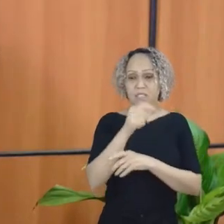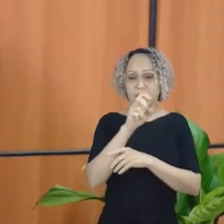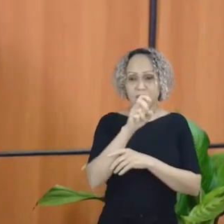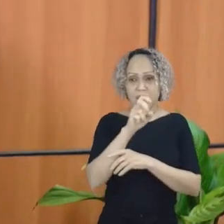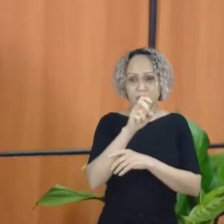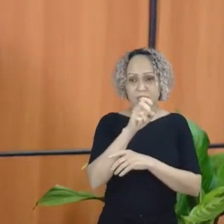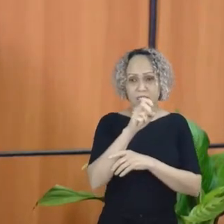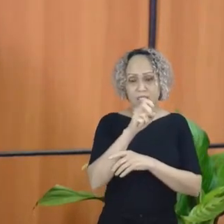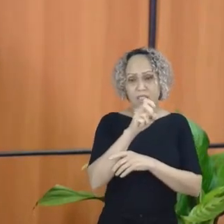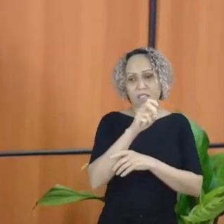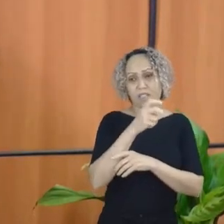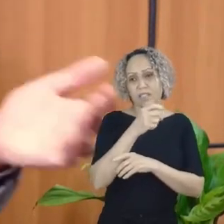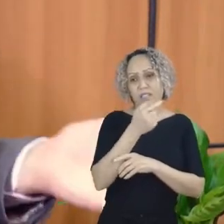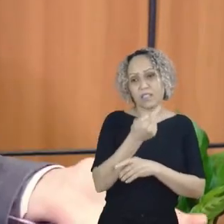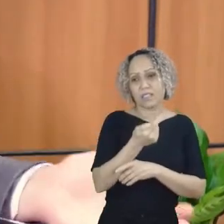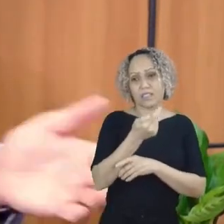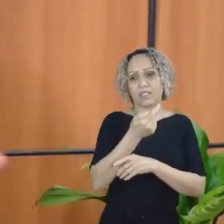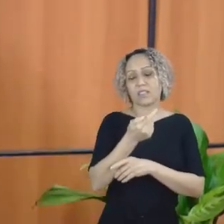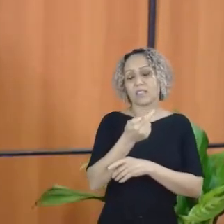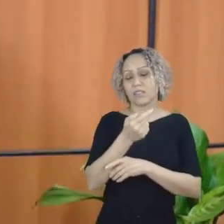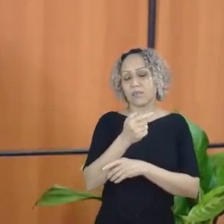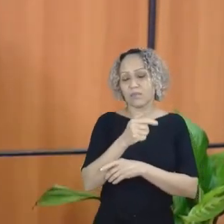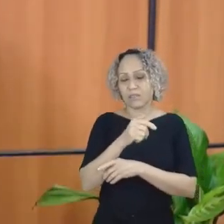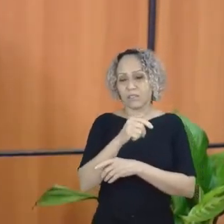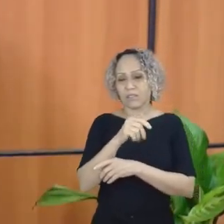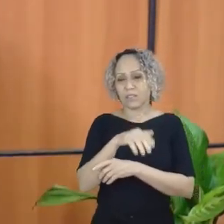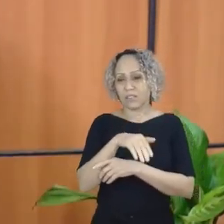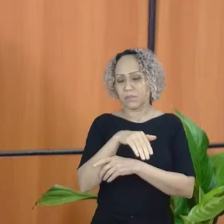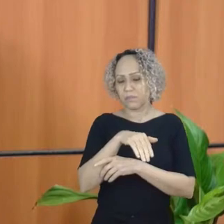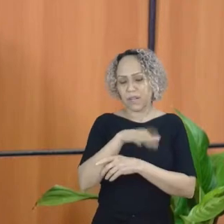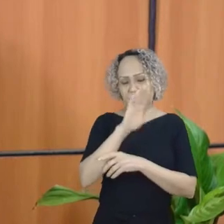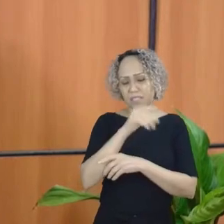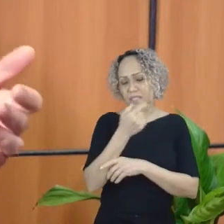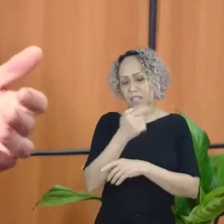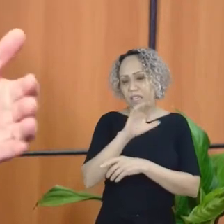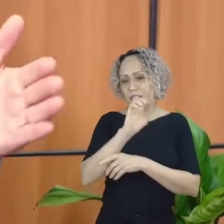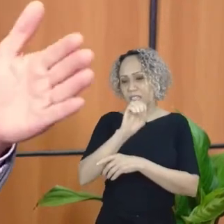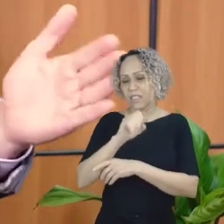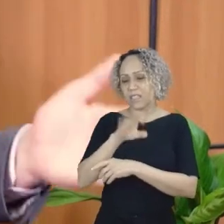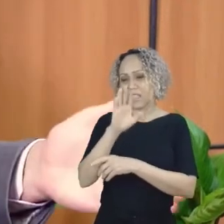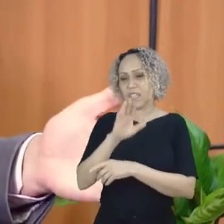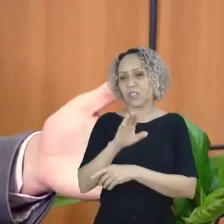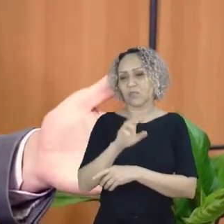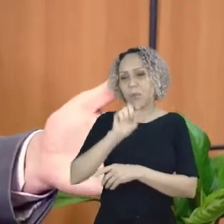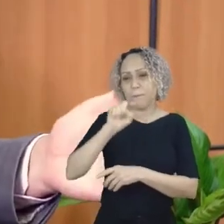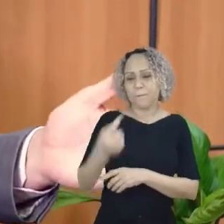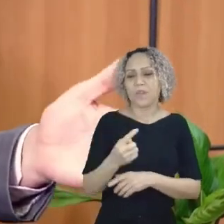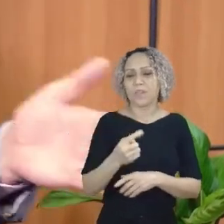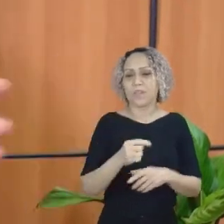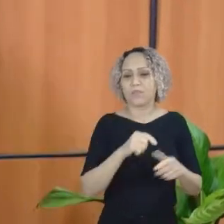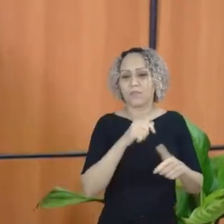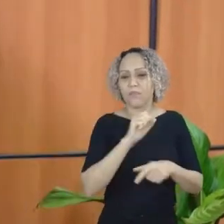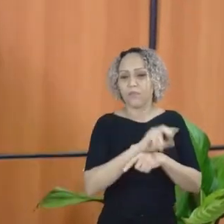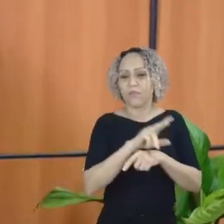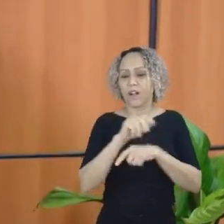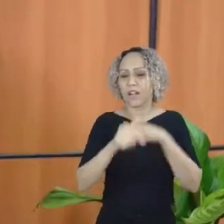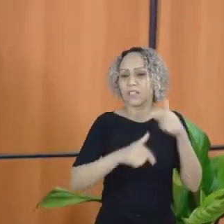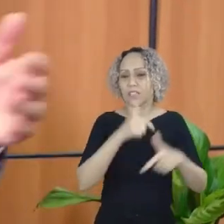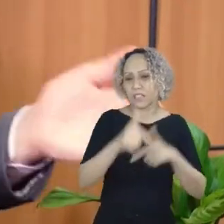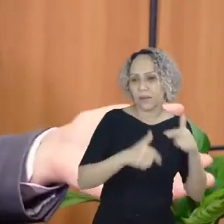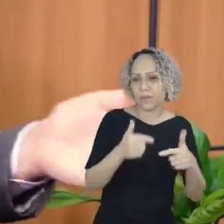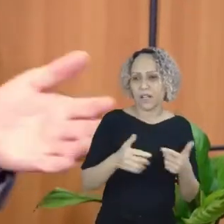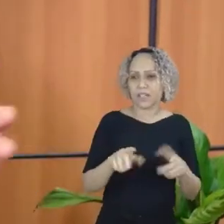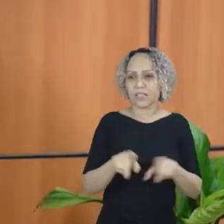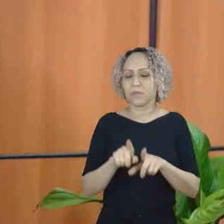de 34% em relação ao primeiro trimestre do ano passado, um acúmulo dos 15 meses do governo do presidente Lula